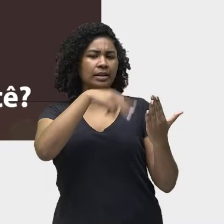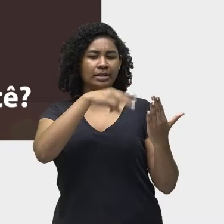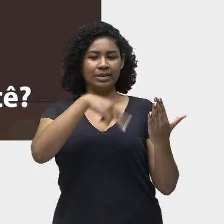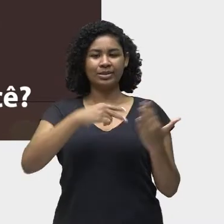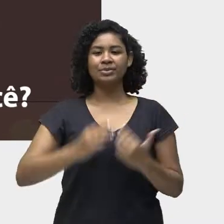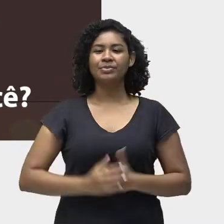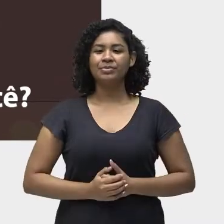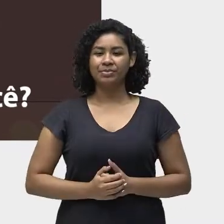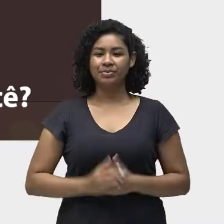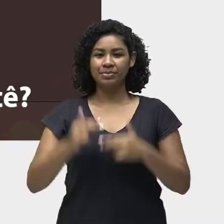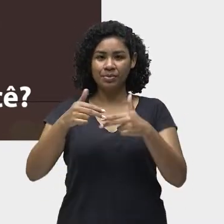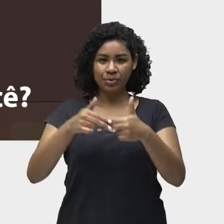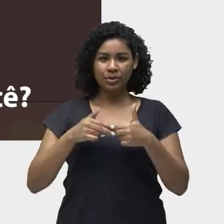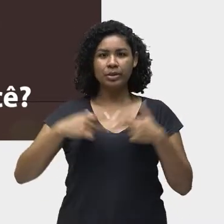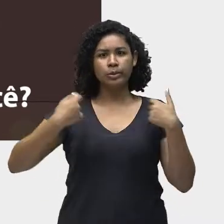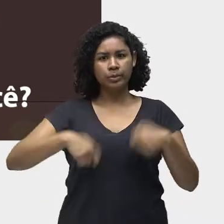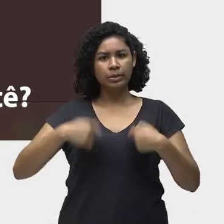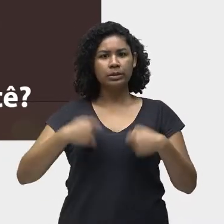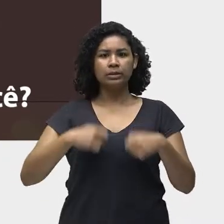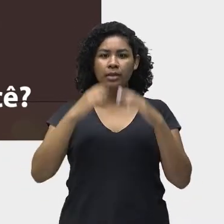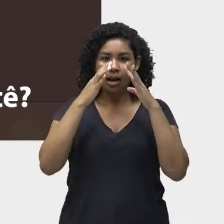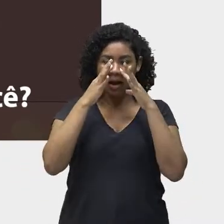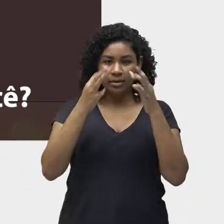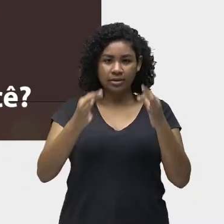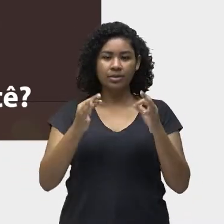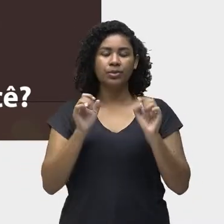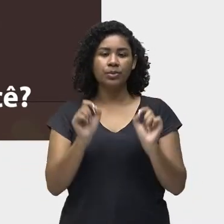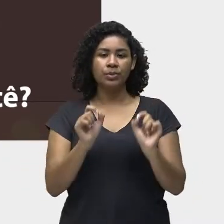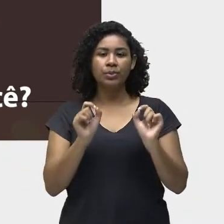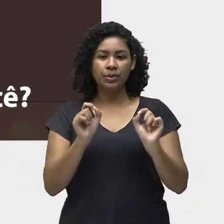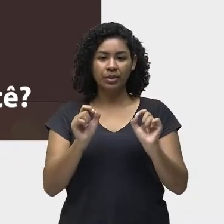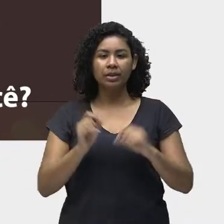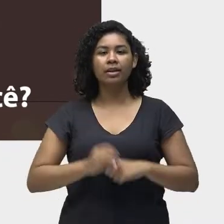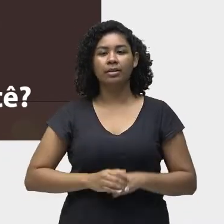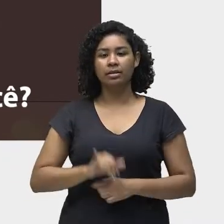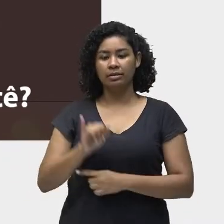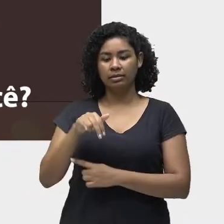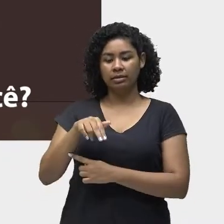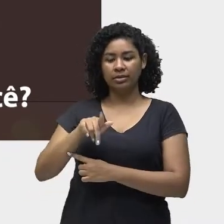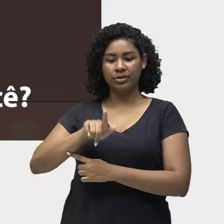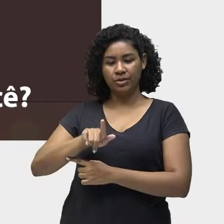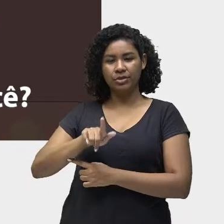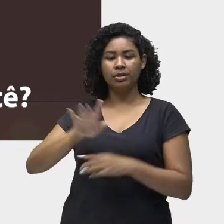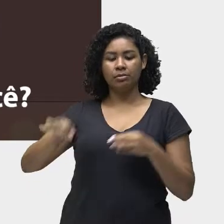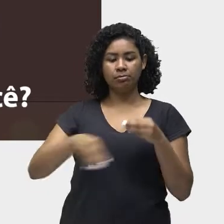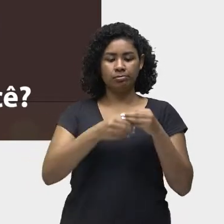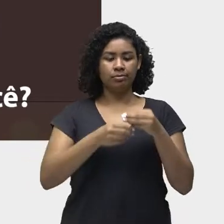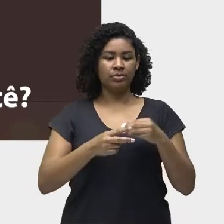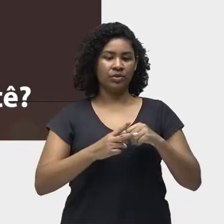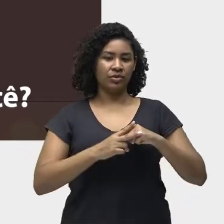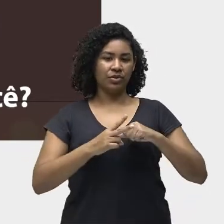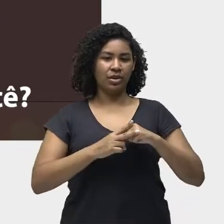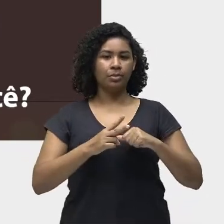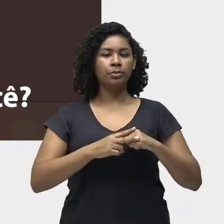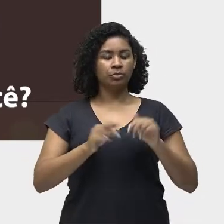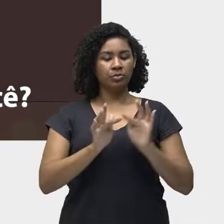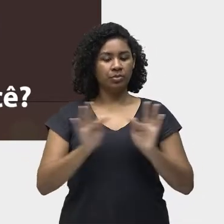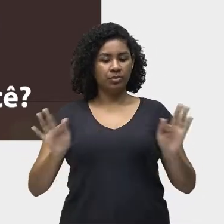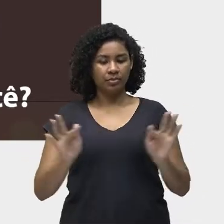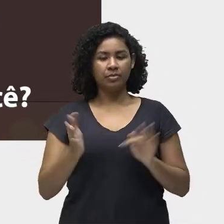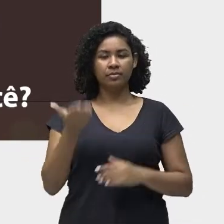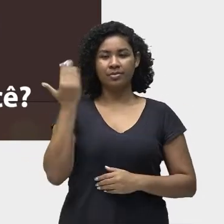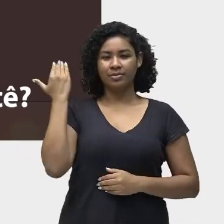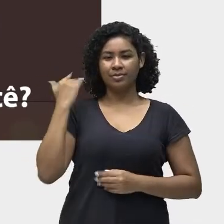Então, por isso que você tem sempre que colocar o ing no verbo quando você for fazer uma frase no past continuous, como você observa